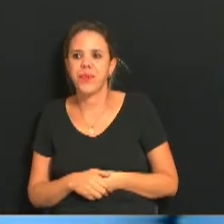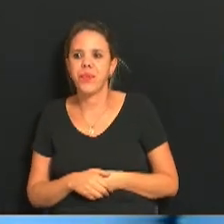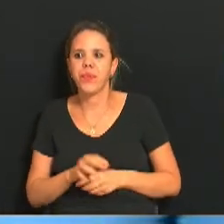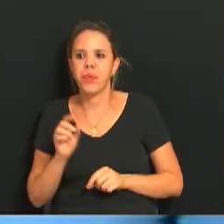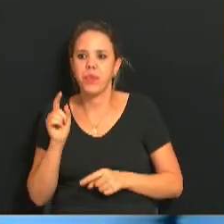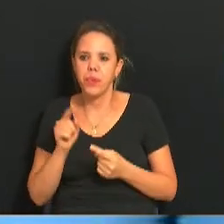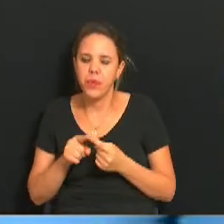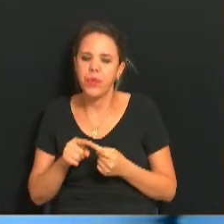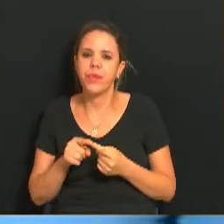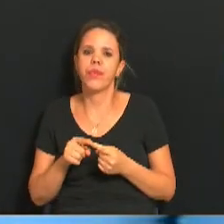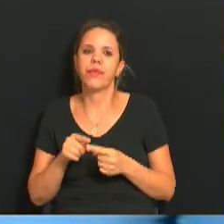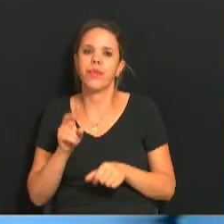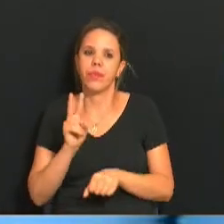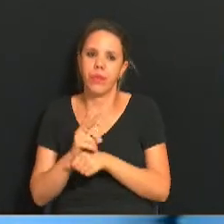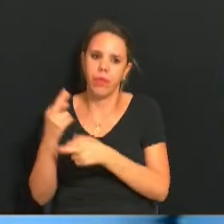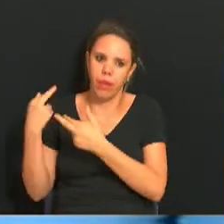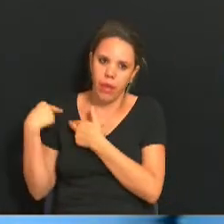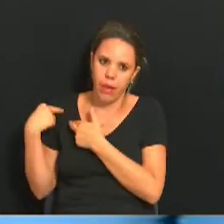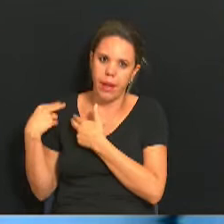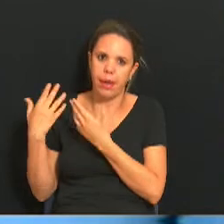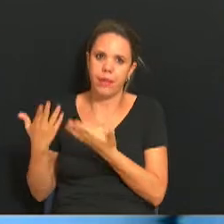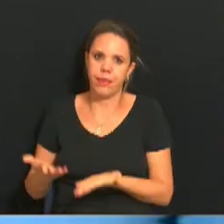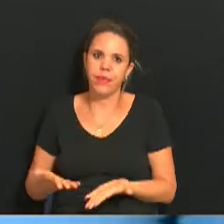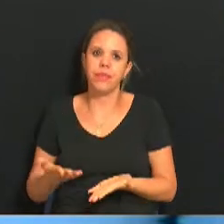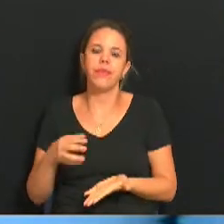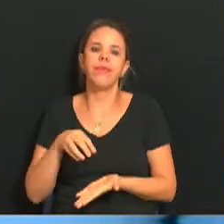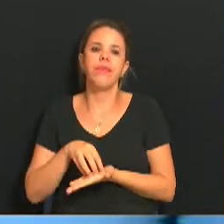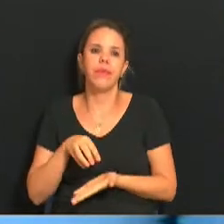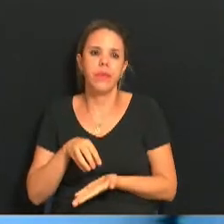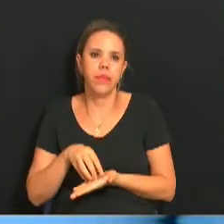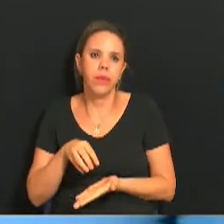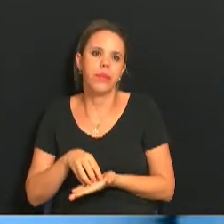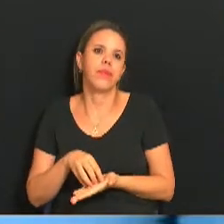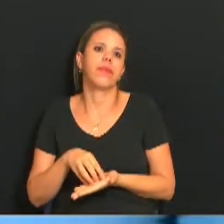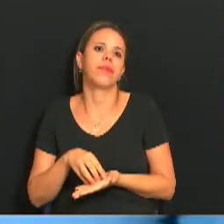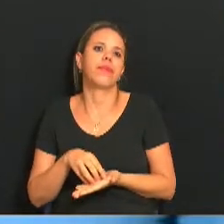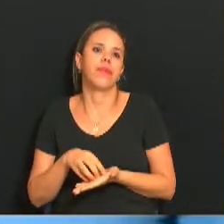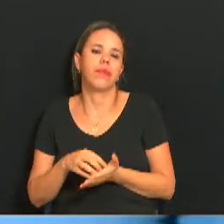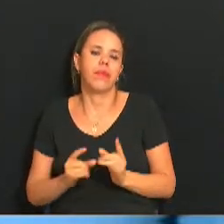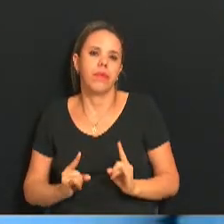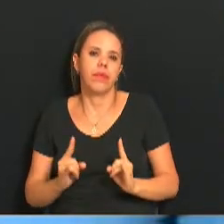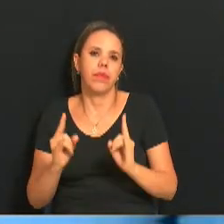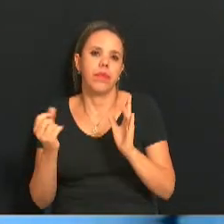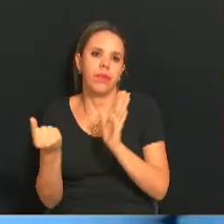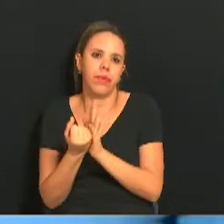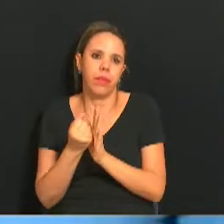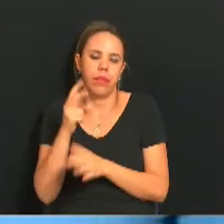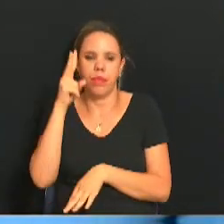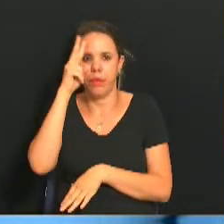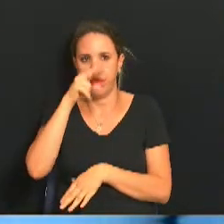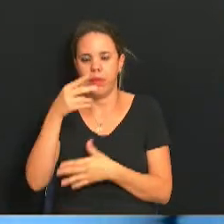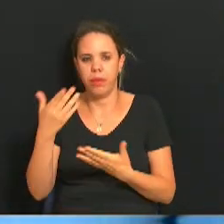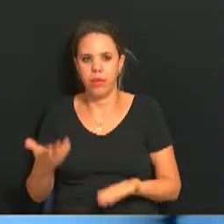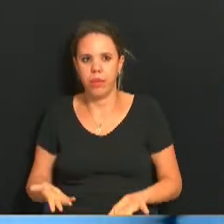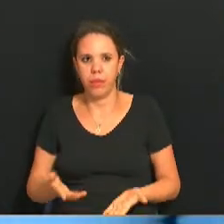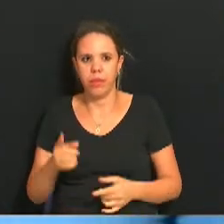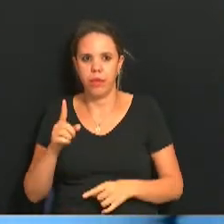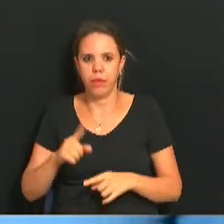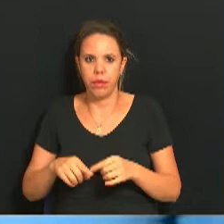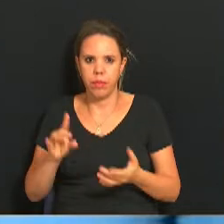dessa tutela específica desse instrumento específico dela e ela como amigo ele precisa ter